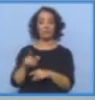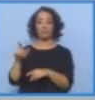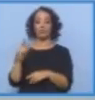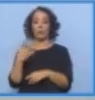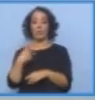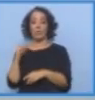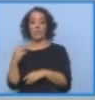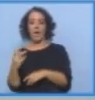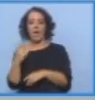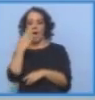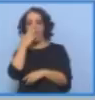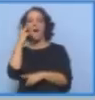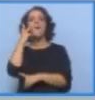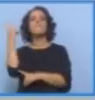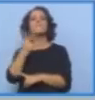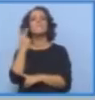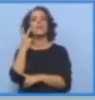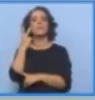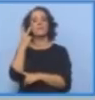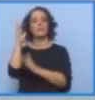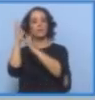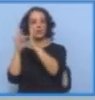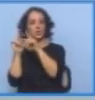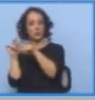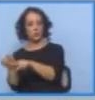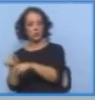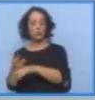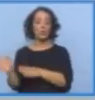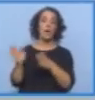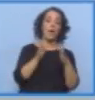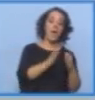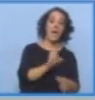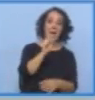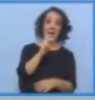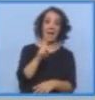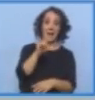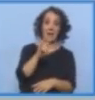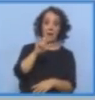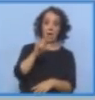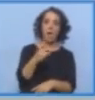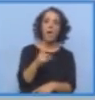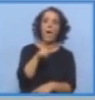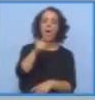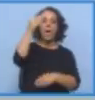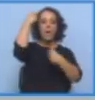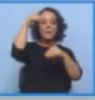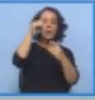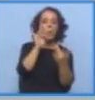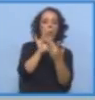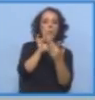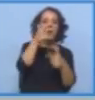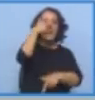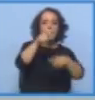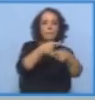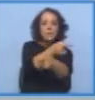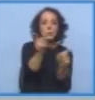da vivência de Jesus, a Galileia é o espaço do ensino, do contato com as pessoas. Isso é muito importante e tem razões, há